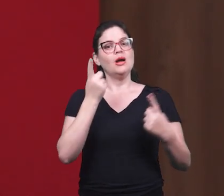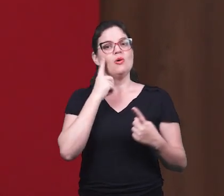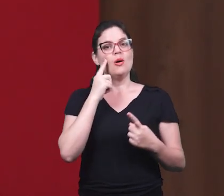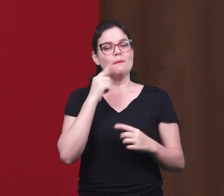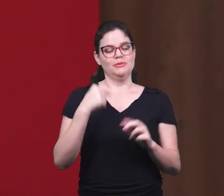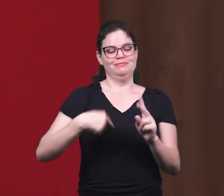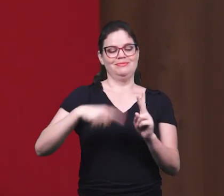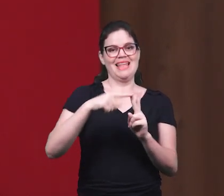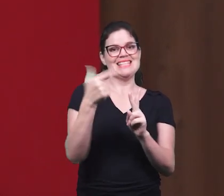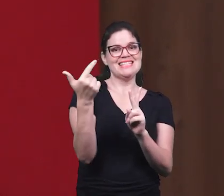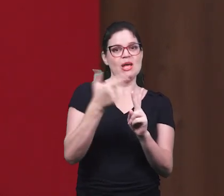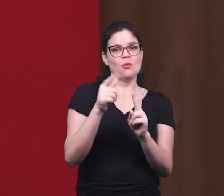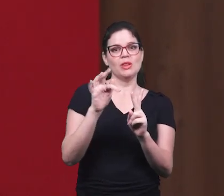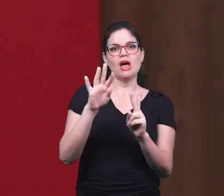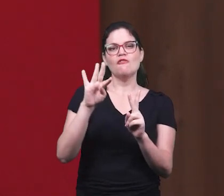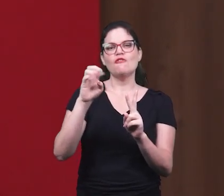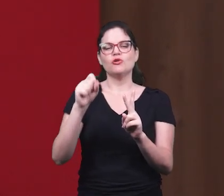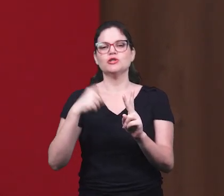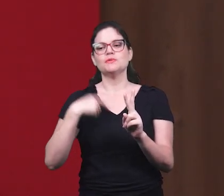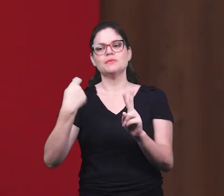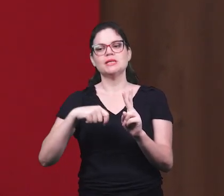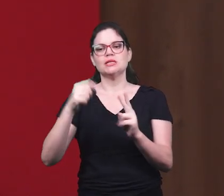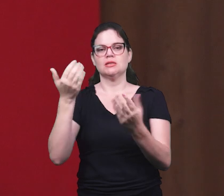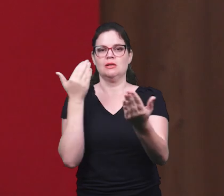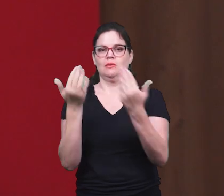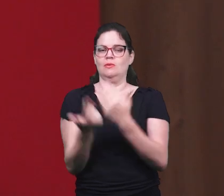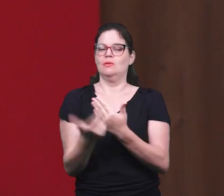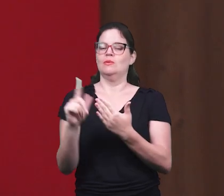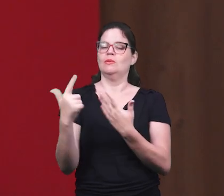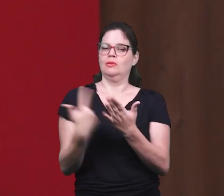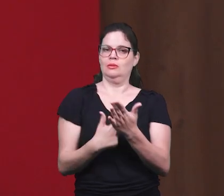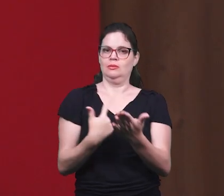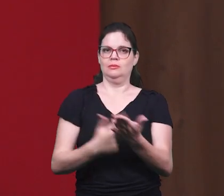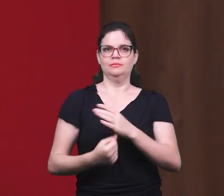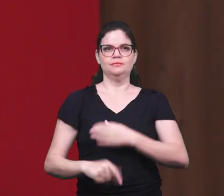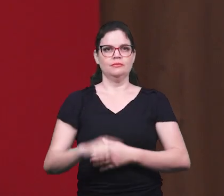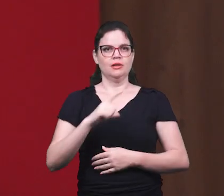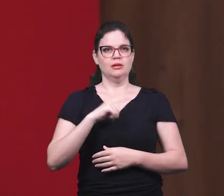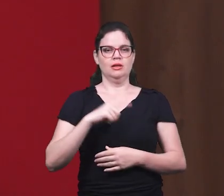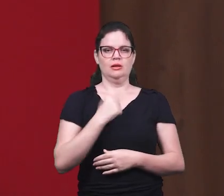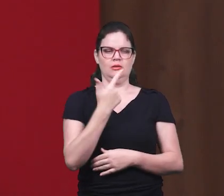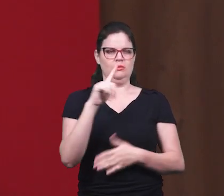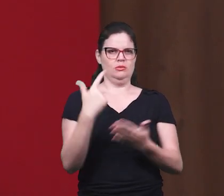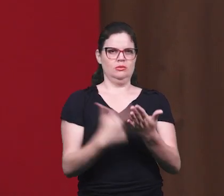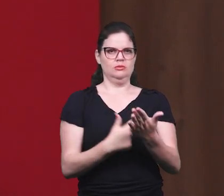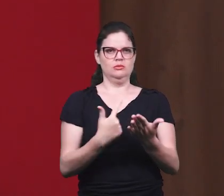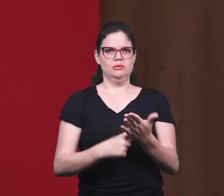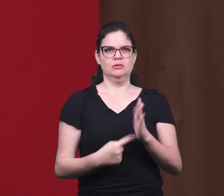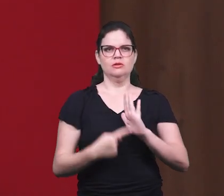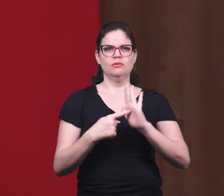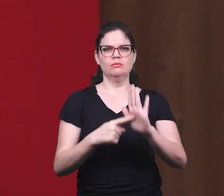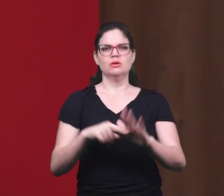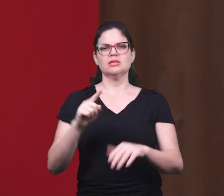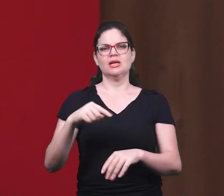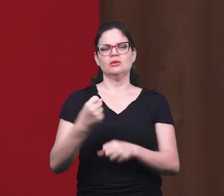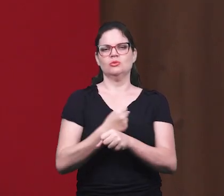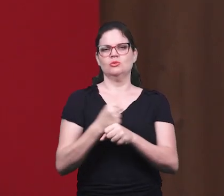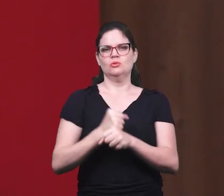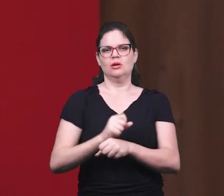com outros livros. O pastor Luiz Eugênio tem um livro aqui, do Martyrs Mirror, que é